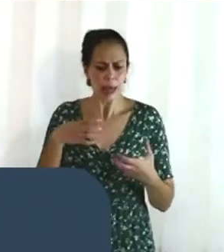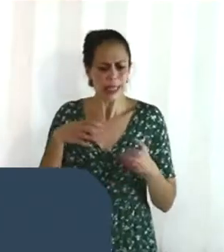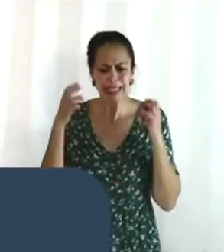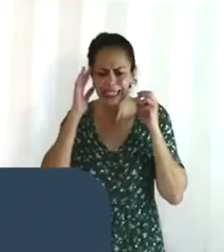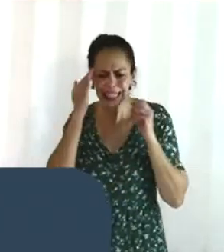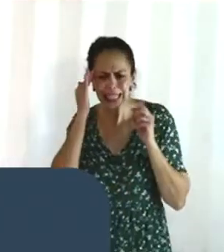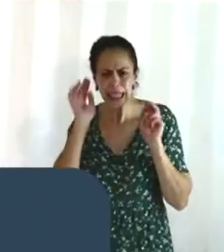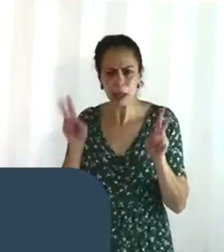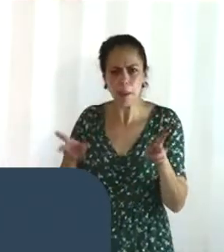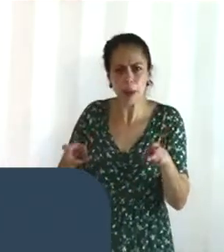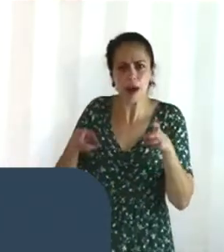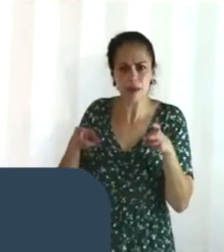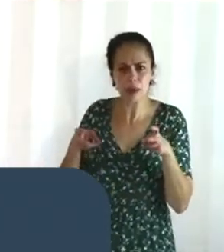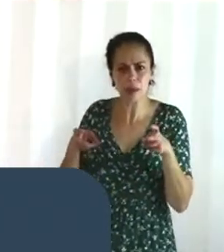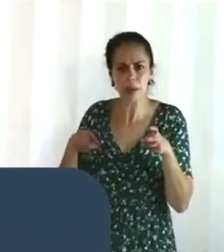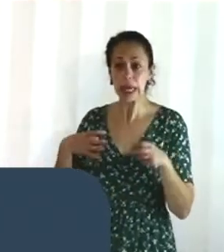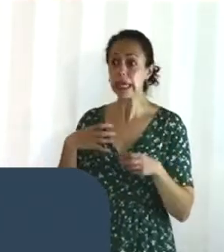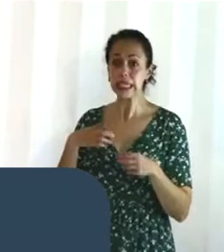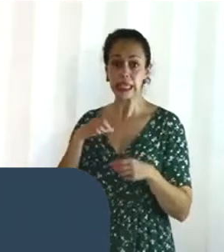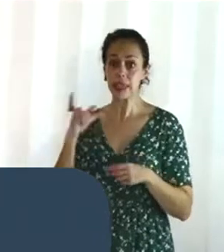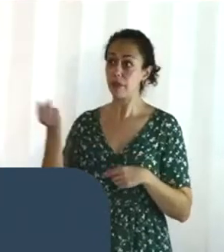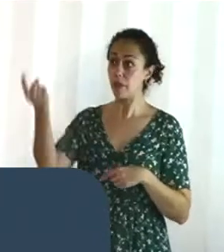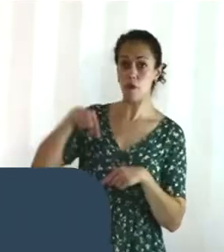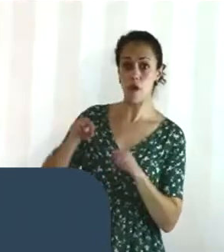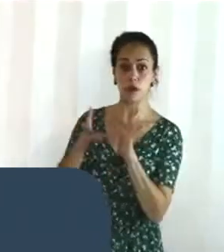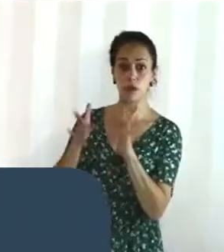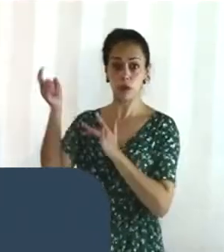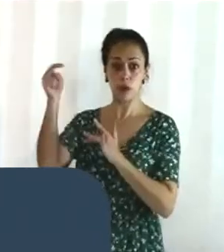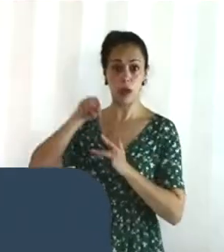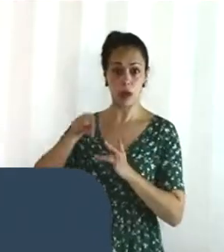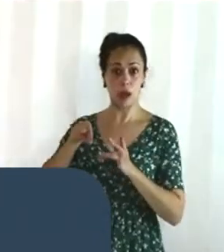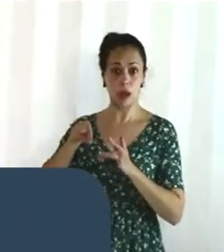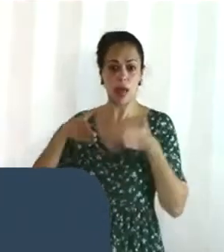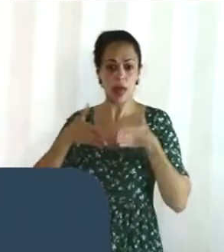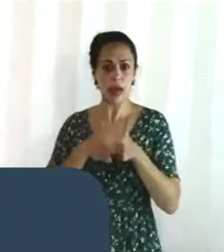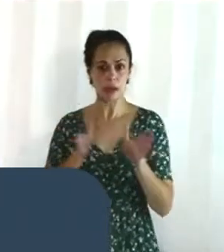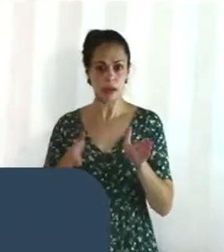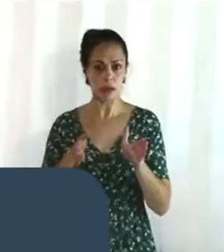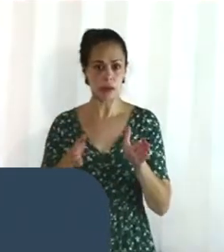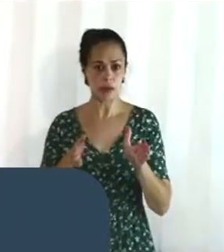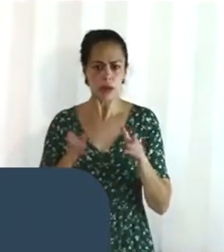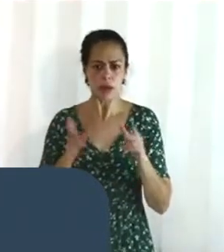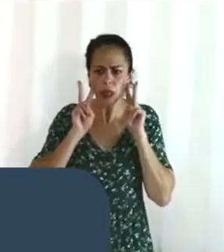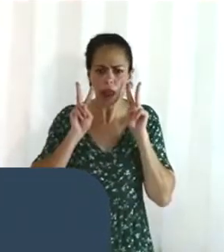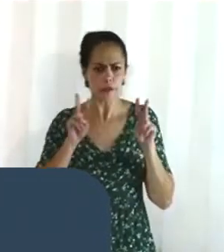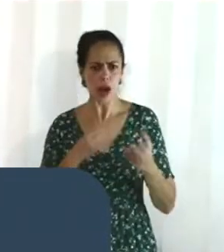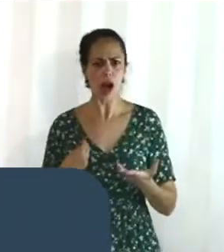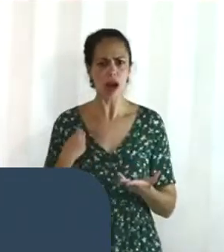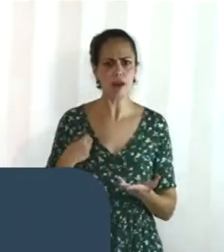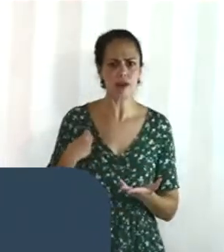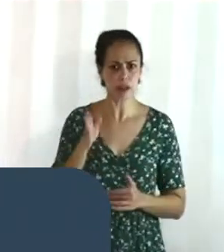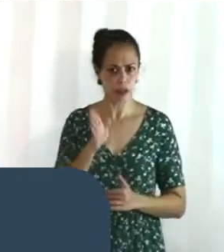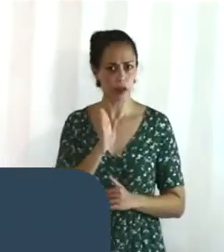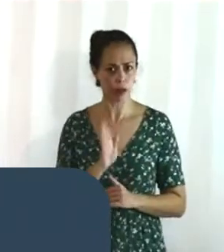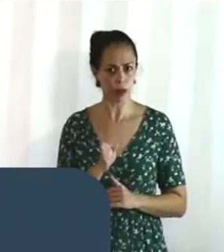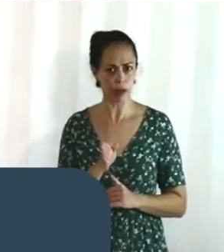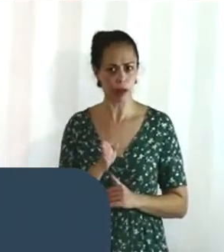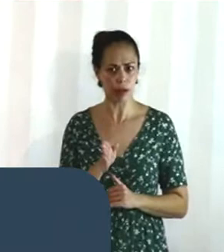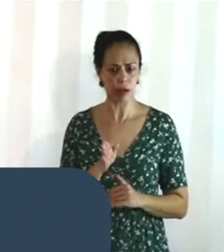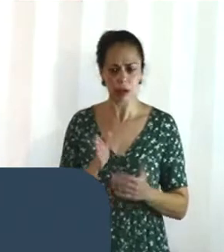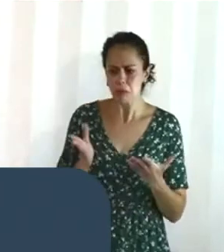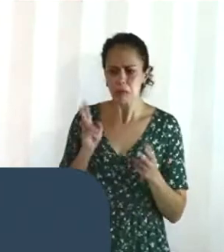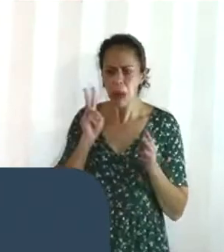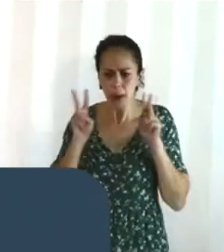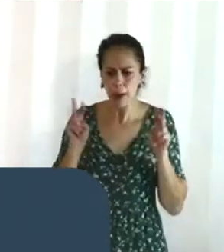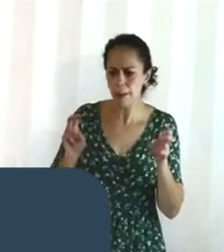vida se manifestou, e nós a temos visto, e dela damos testemunho, e vô-la anunciamos, a vida eterna, a qual